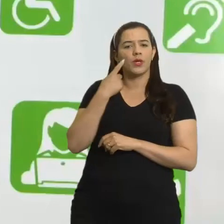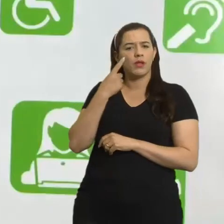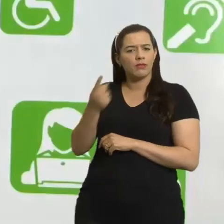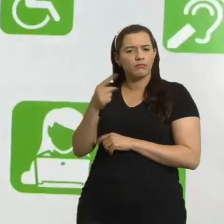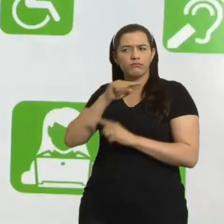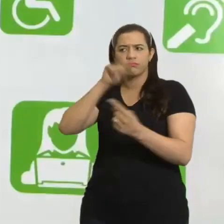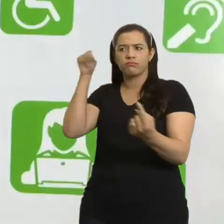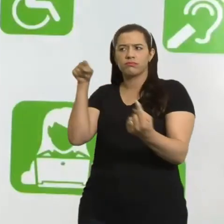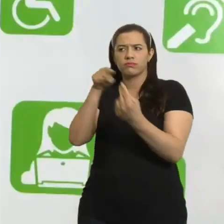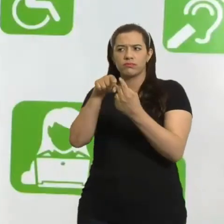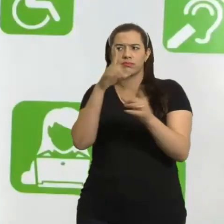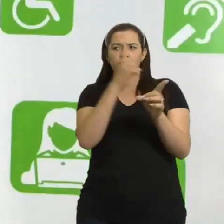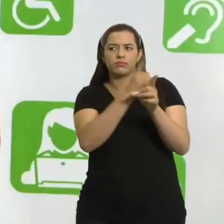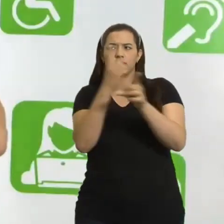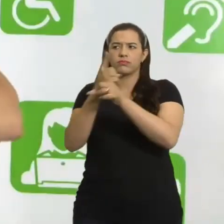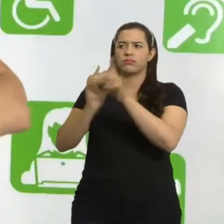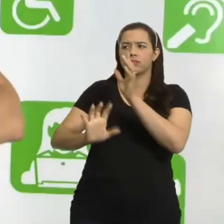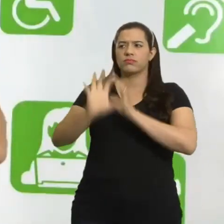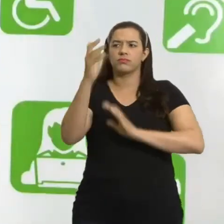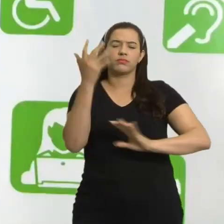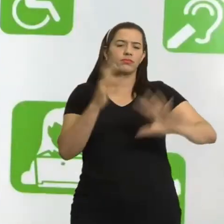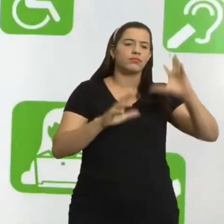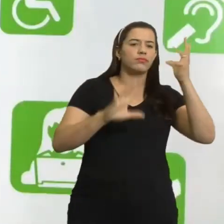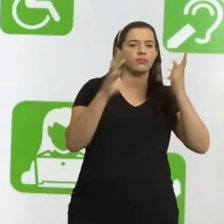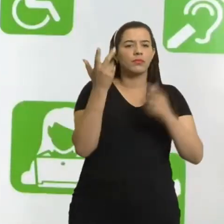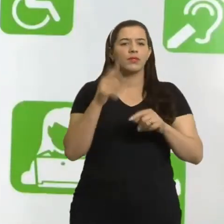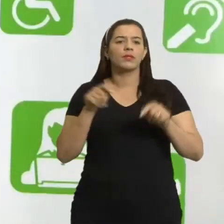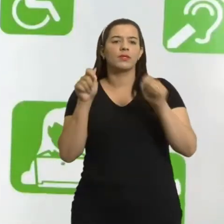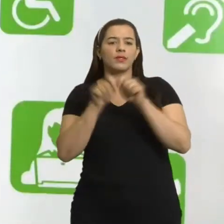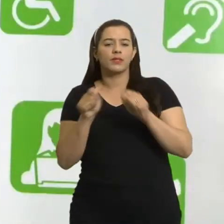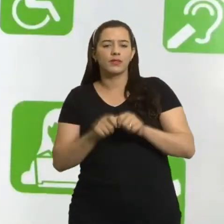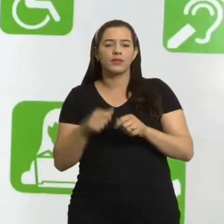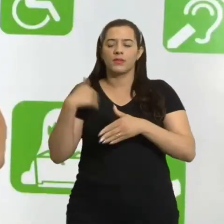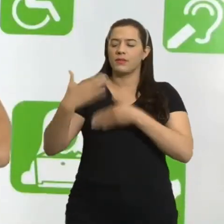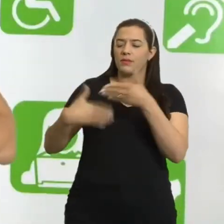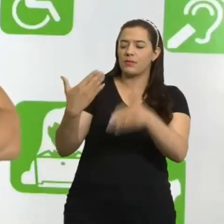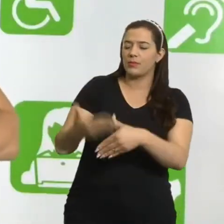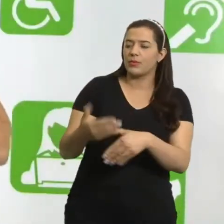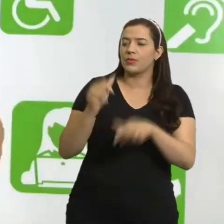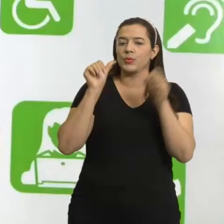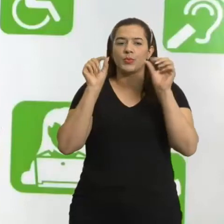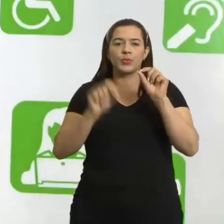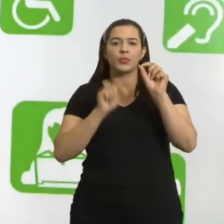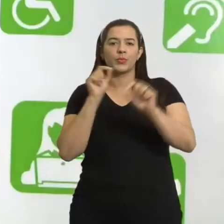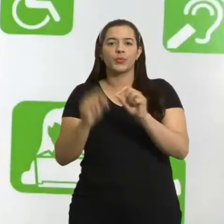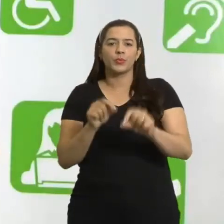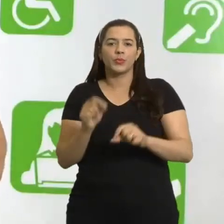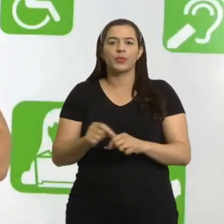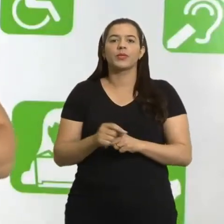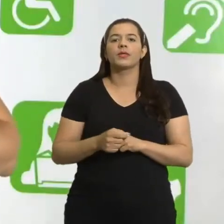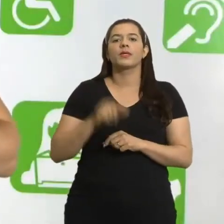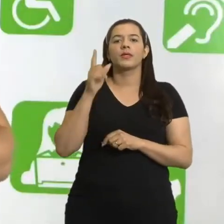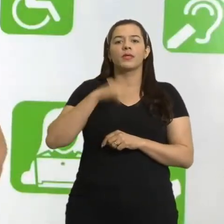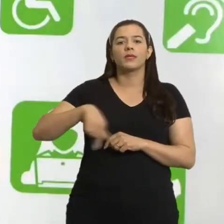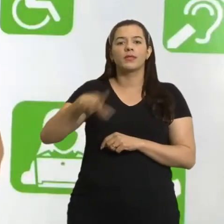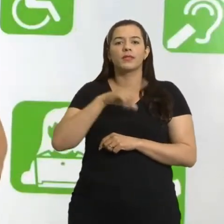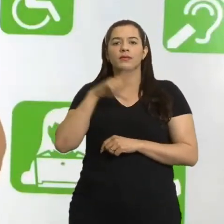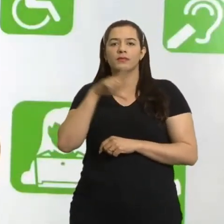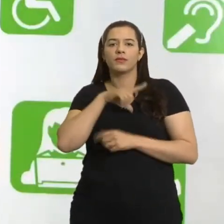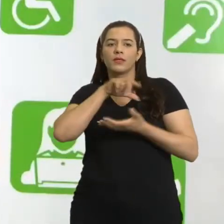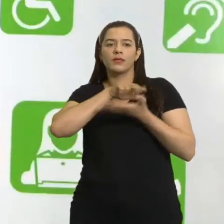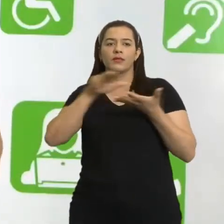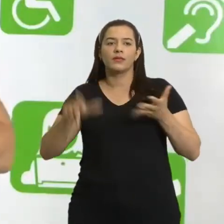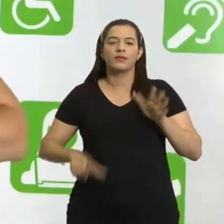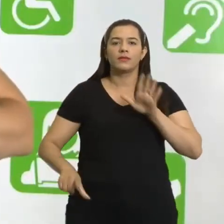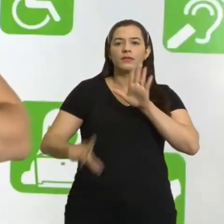de descobrir as causas, descobrir as consequências, descobrir quais são as forças, quais são as